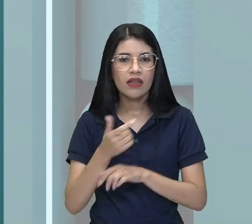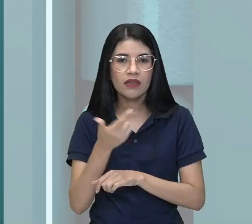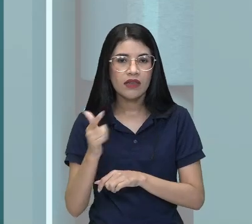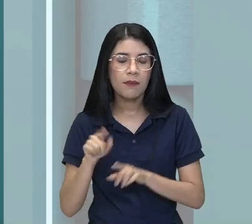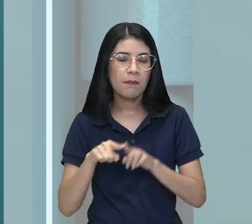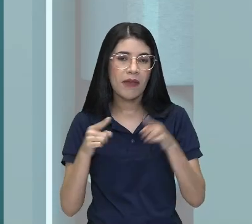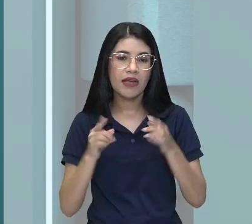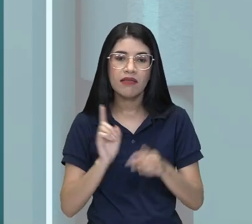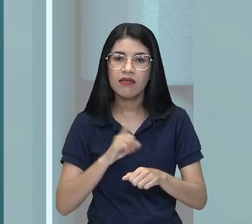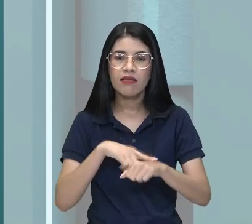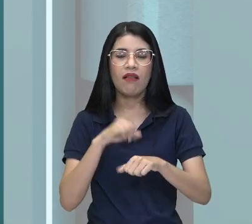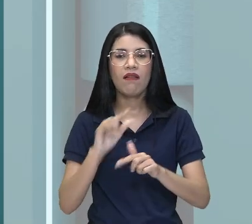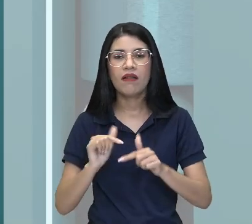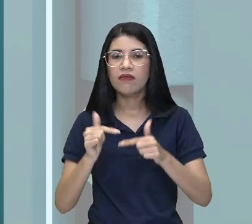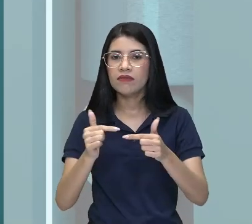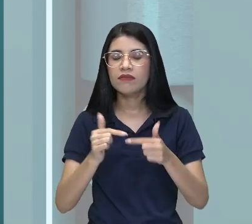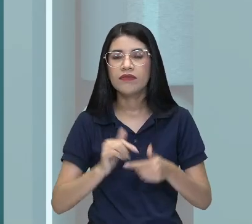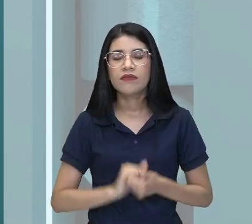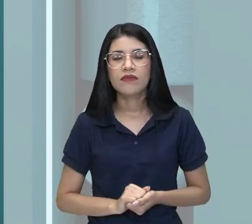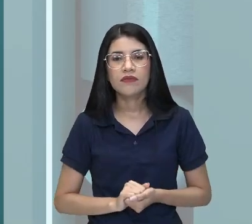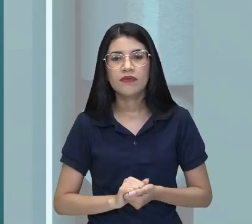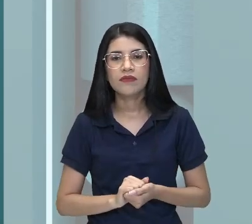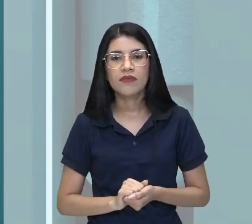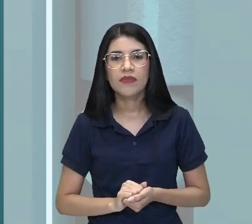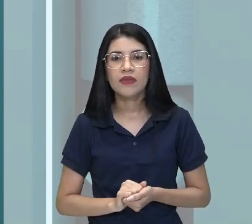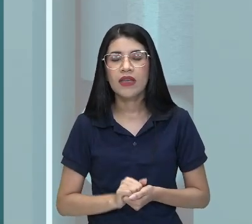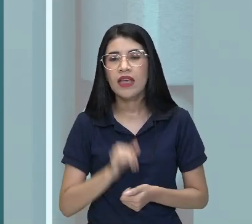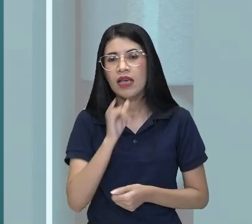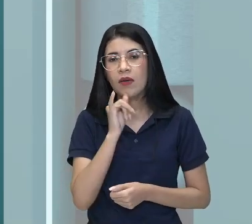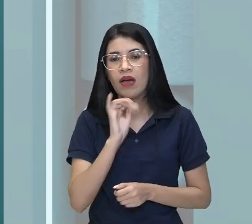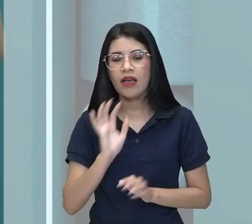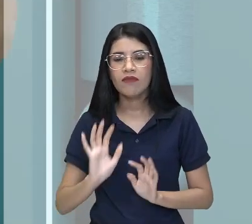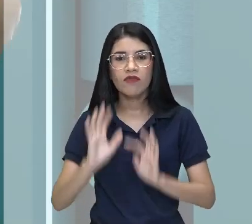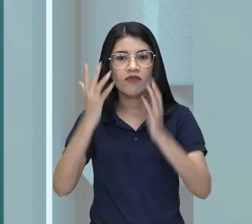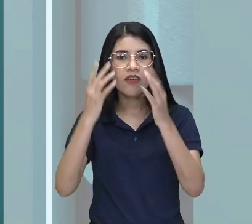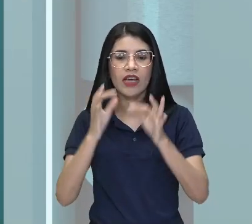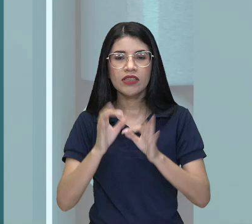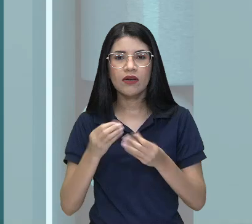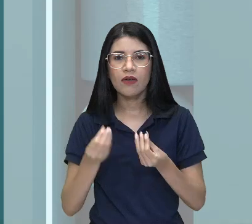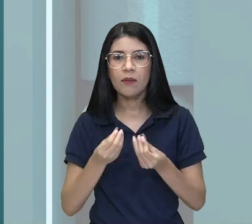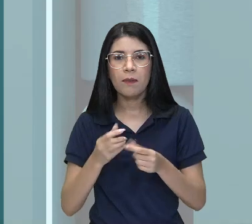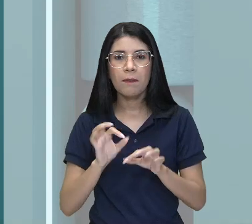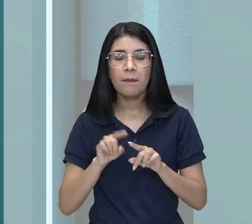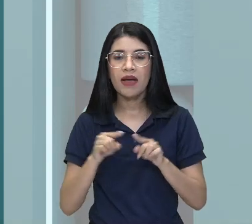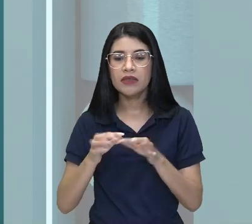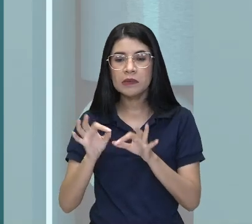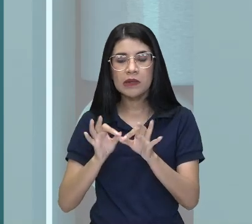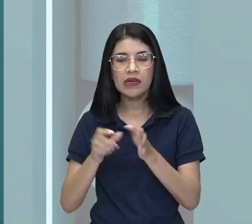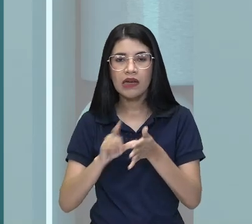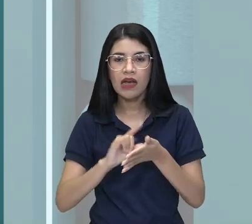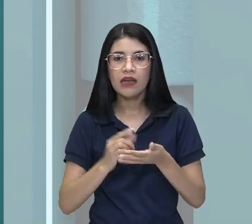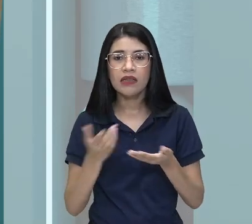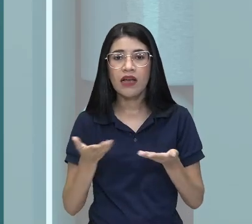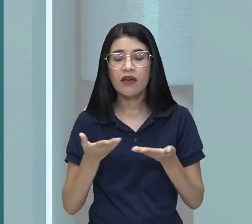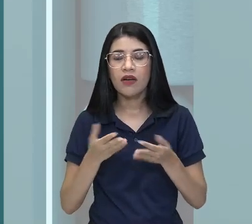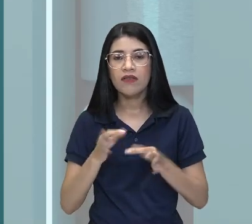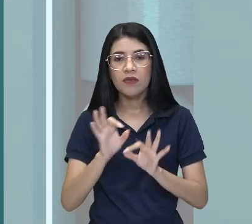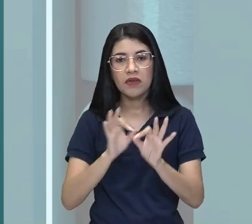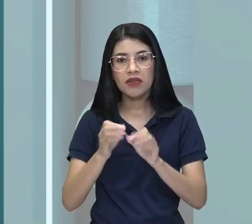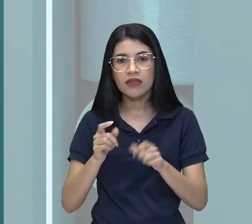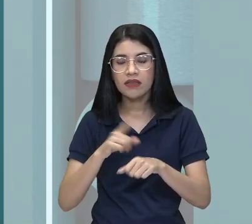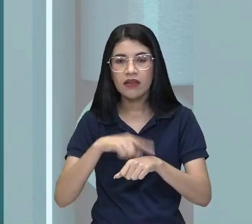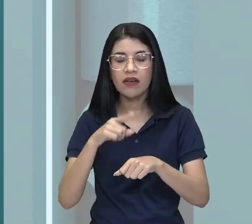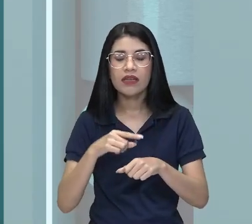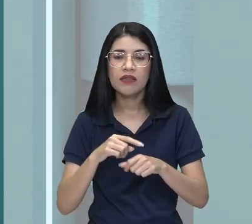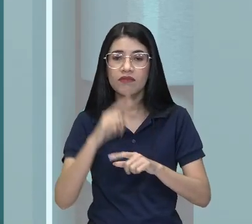ali rapidinho, certo? Ah, nós vamos fazer uma festa. Pô, mas não estava programado, vamos improvisar aqui uma festa. E a